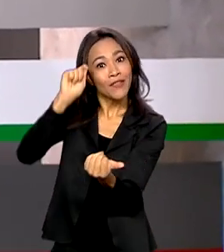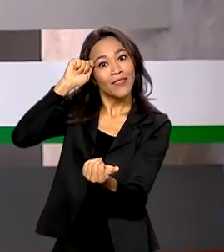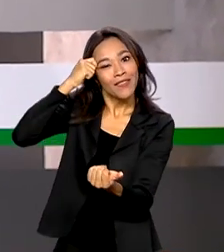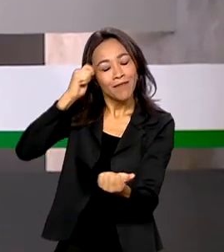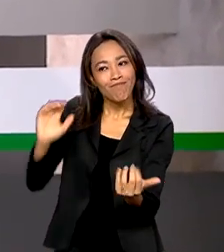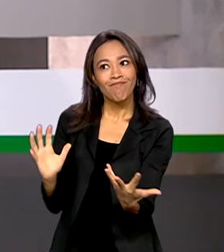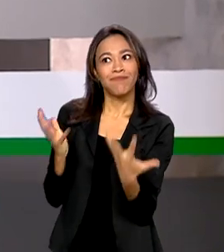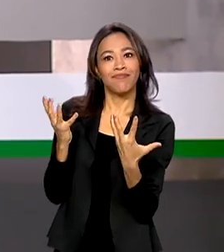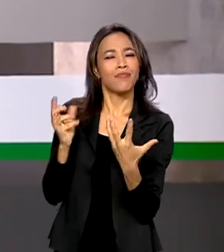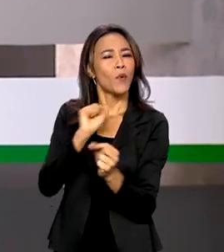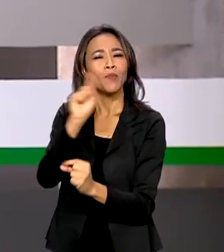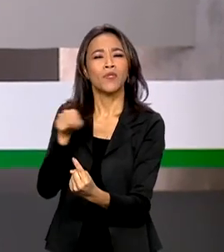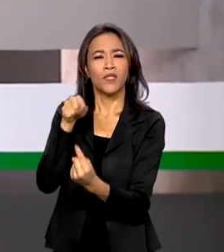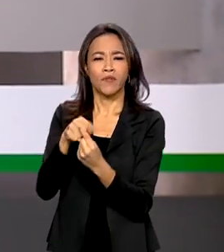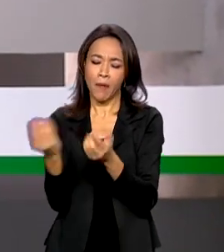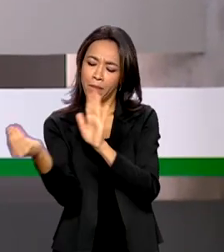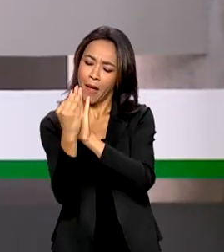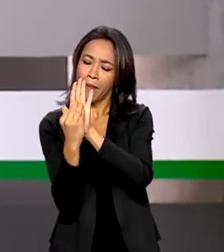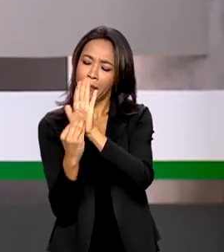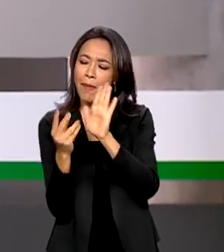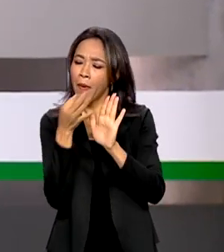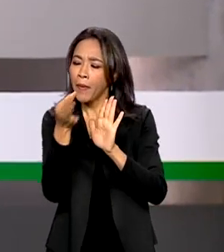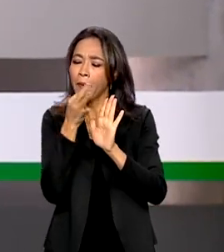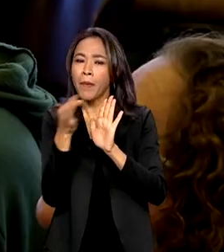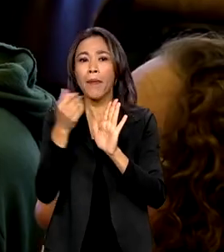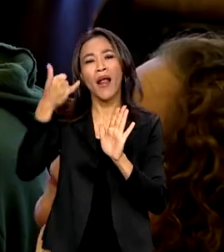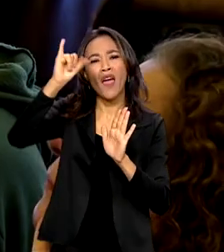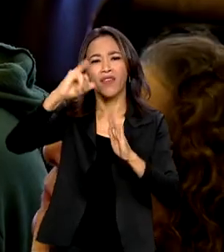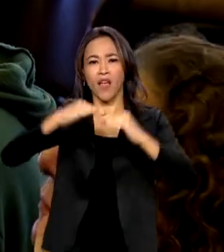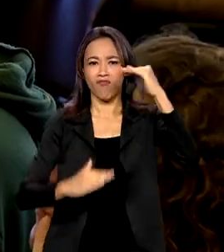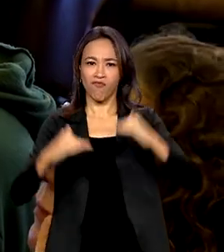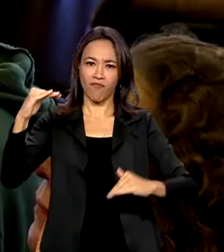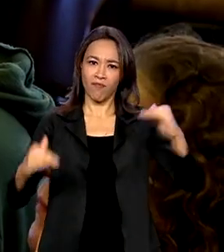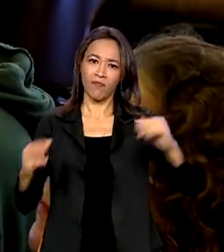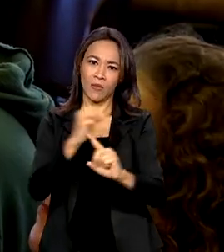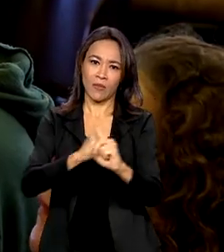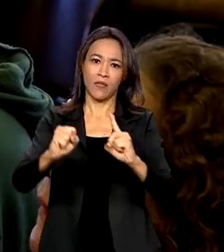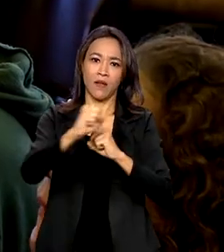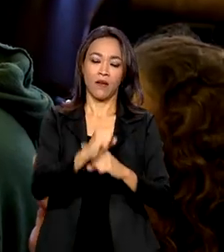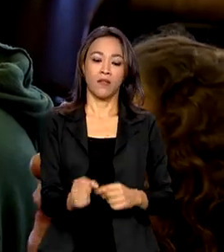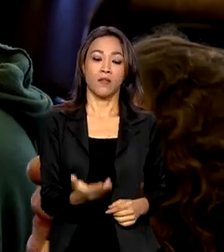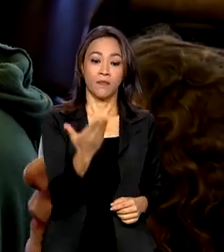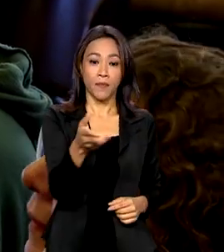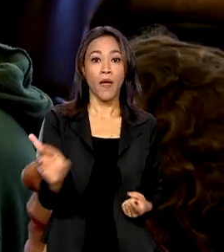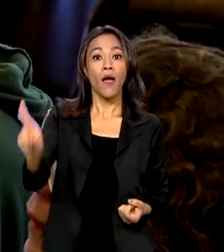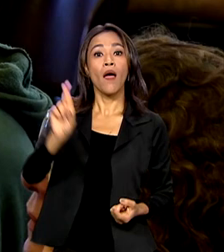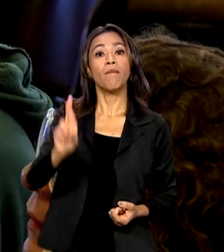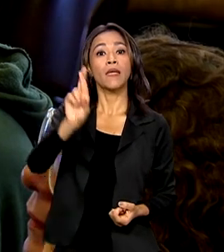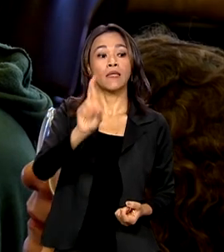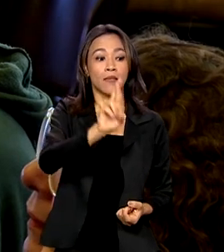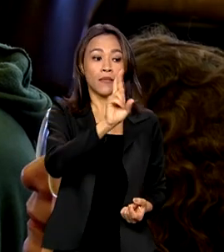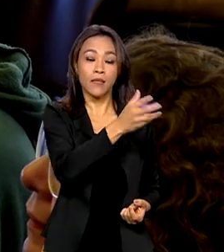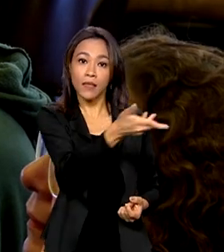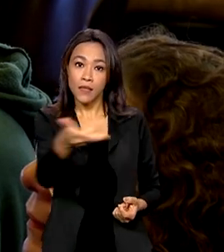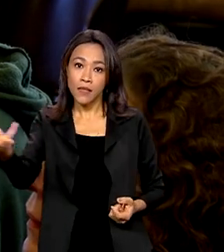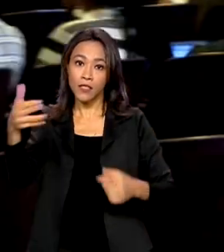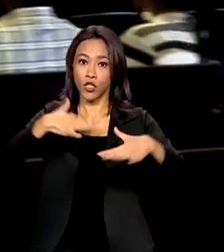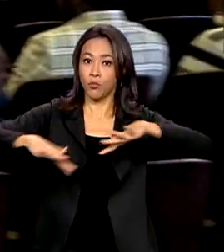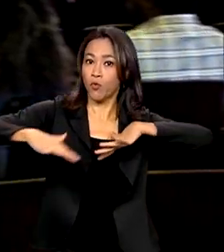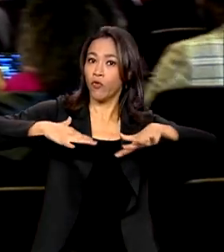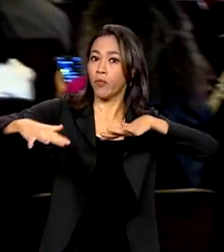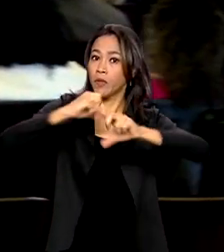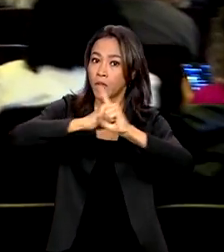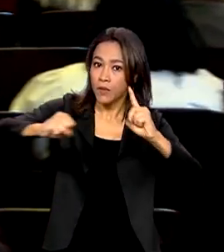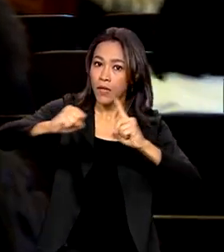criar novas ações para combater desigualdades. Os representantes de entidades ligadas a movimentos sociais